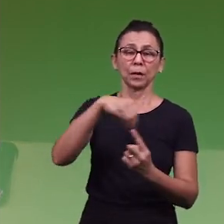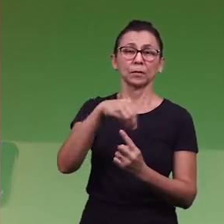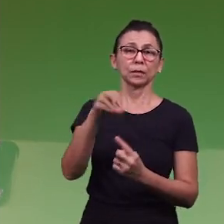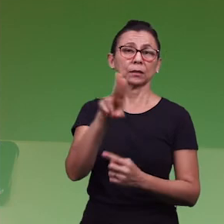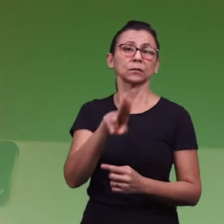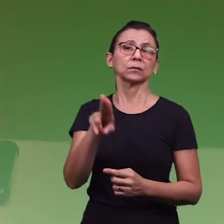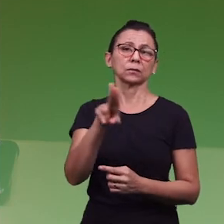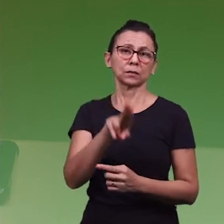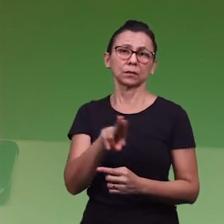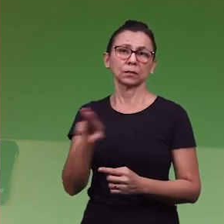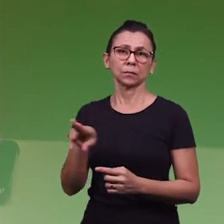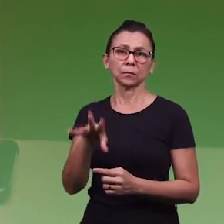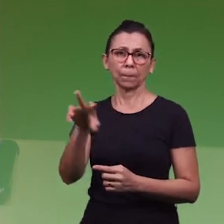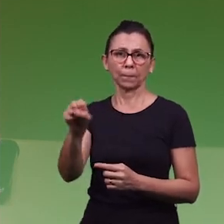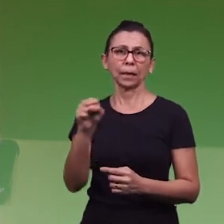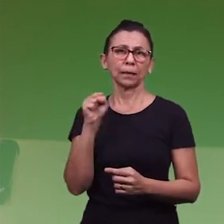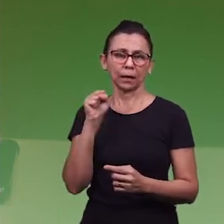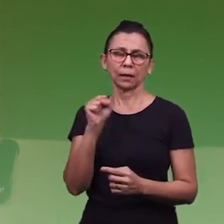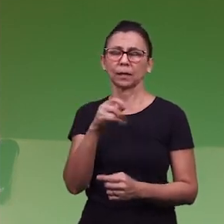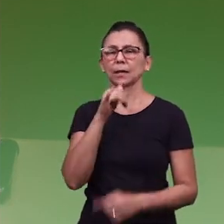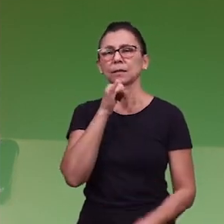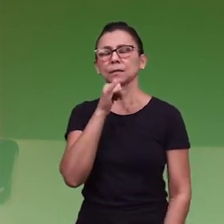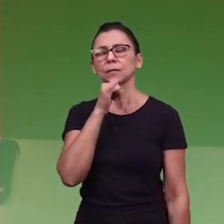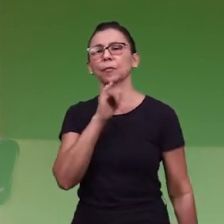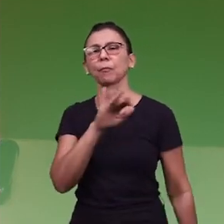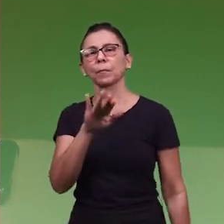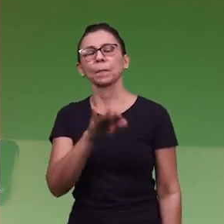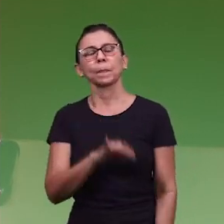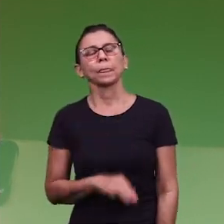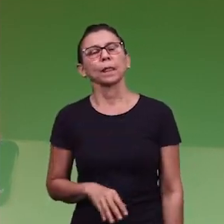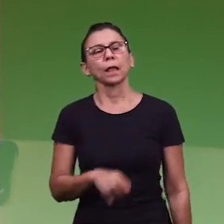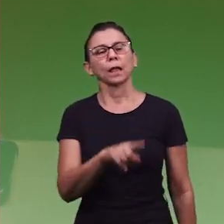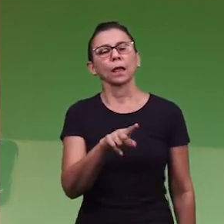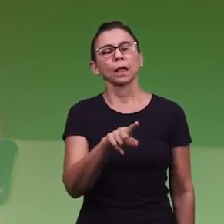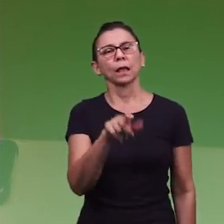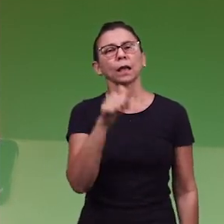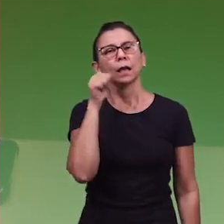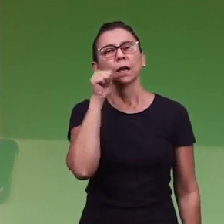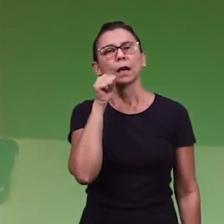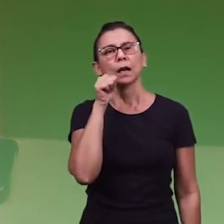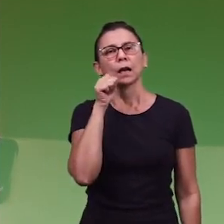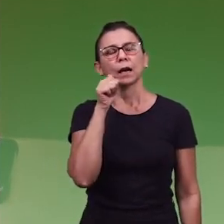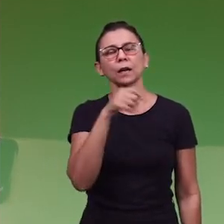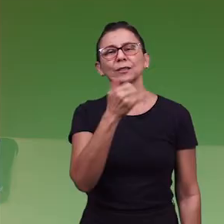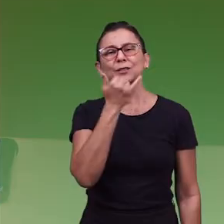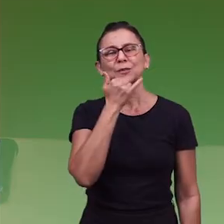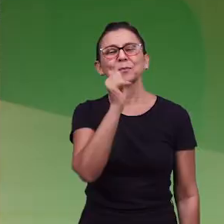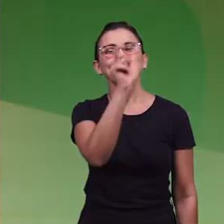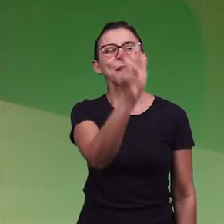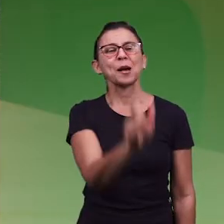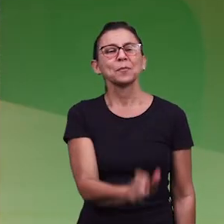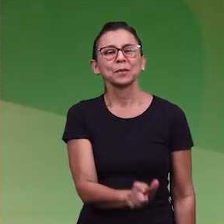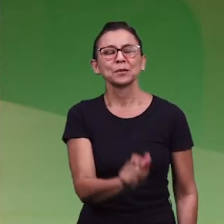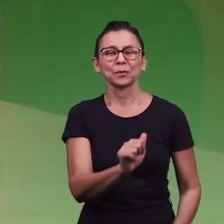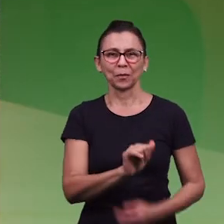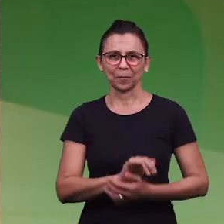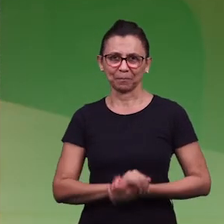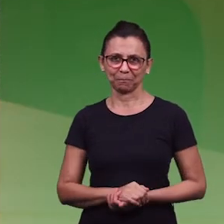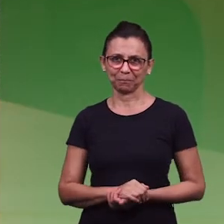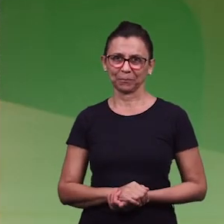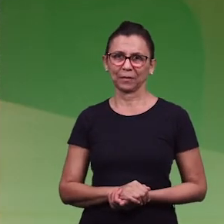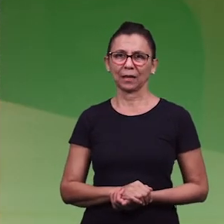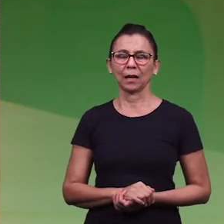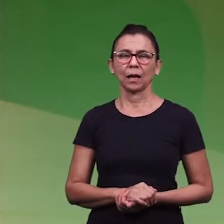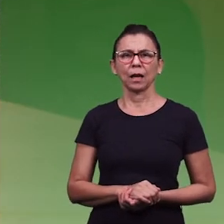de todos os recursos da graça. Quer ver, por exemplo, uma pessoa que vai a um culto, ela não deve esquecer de que